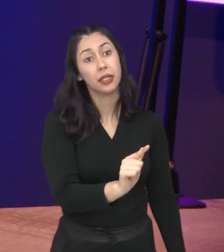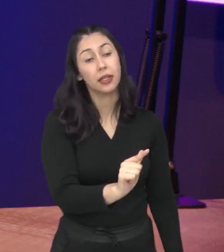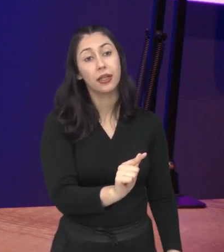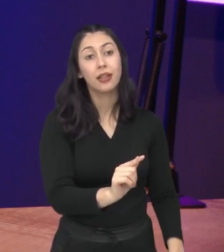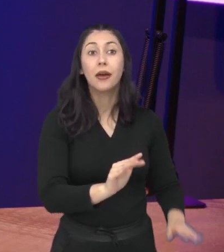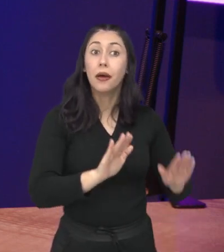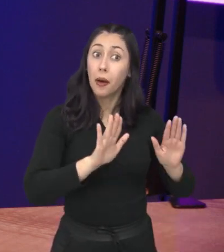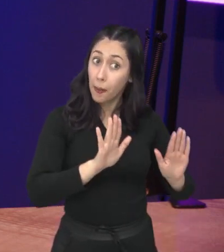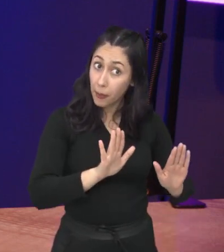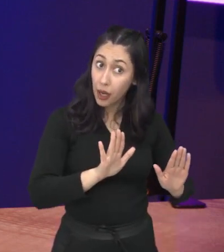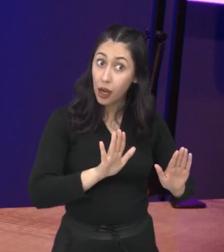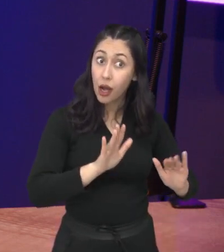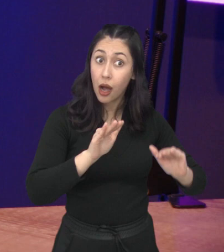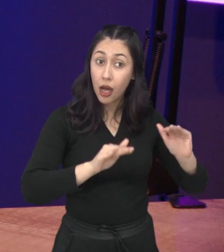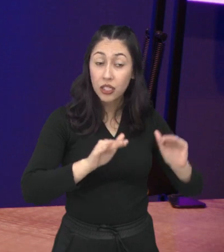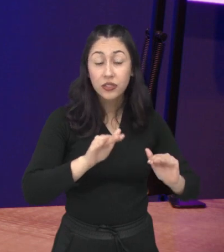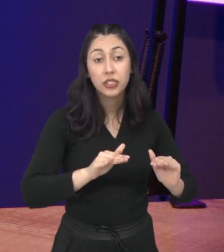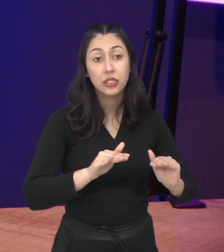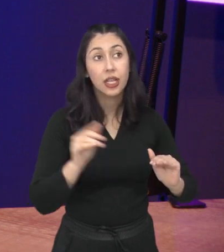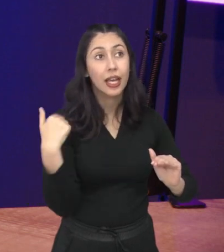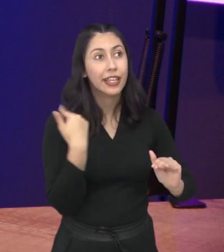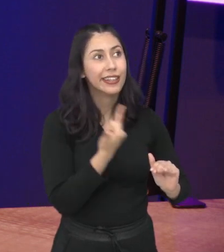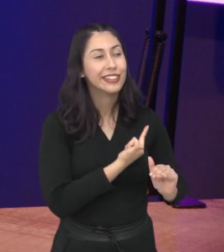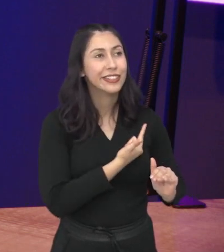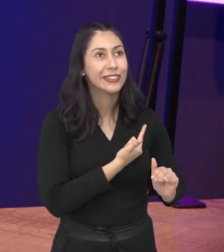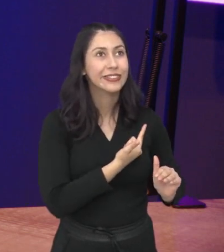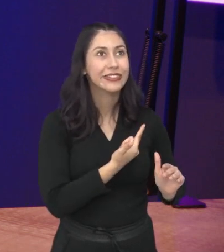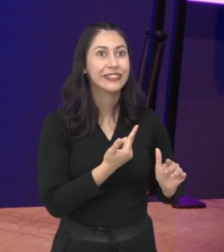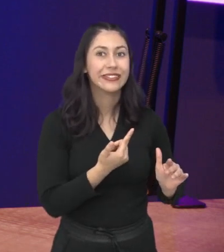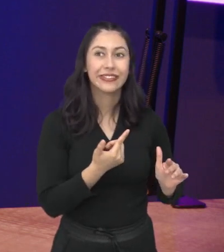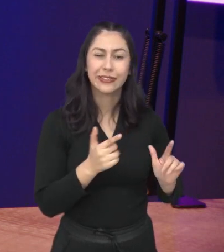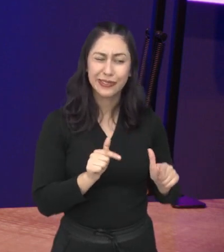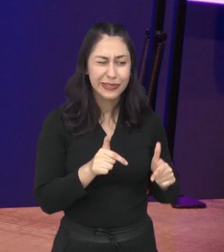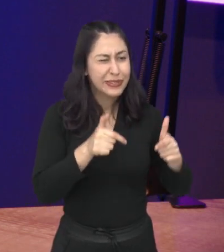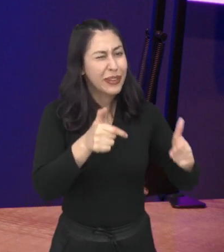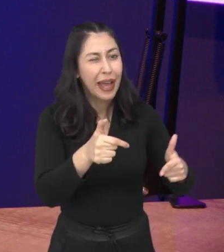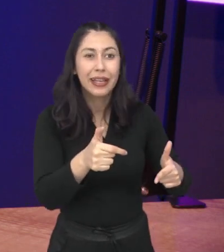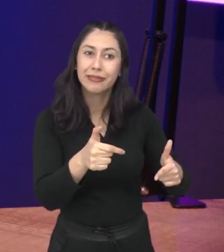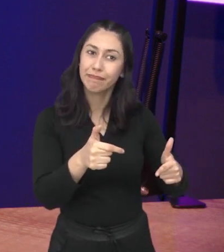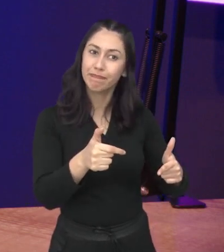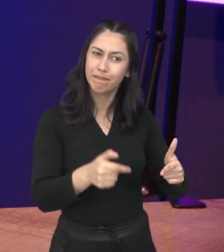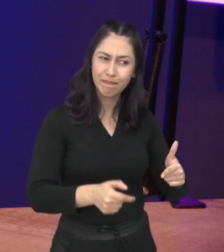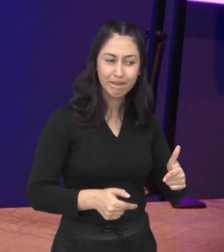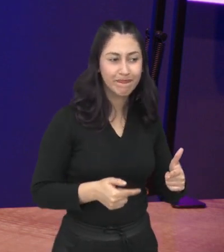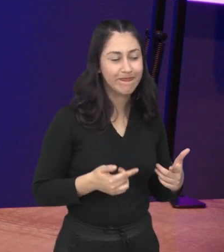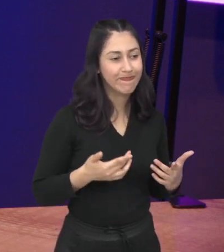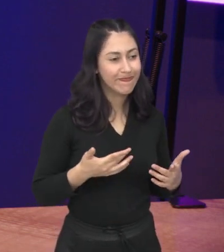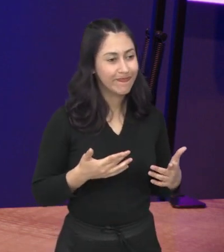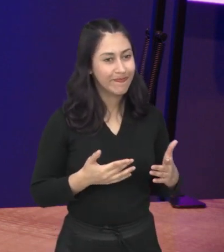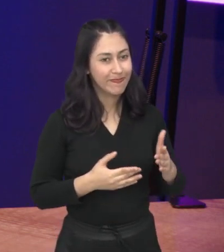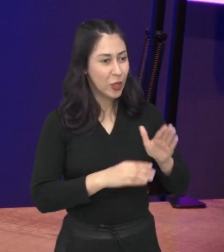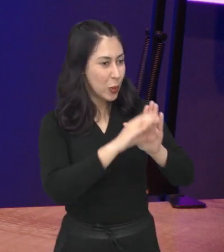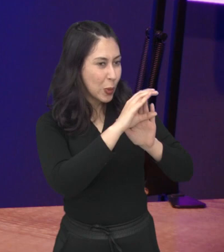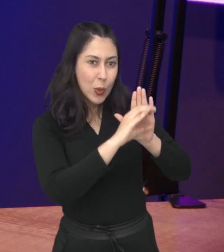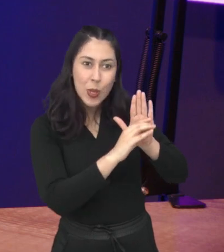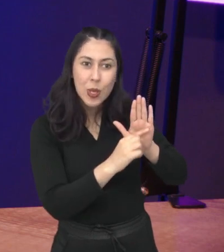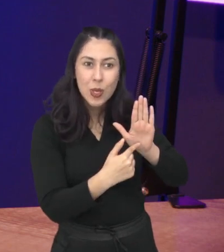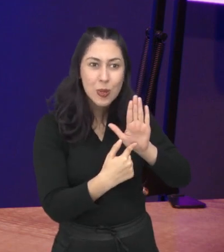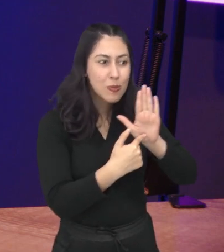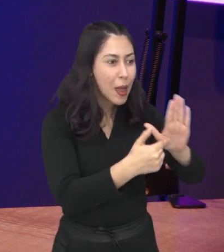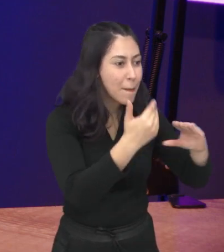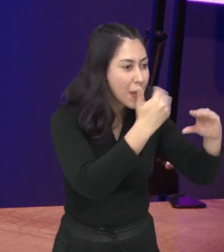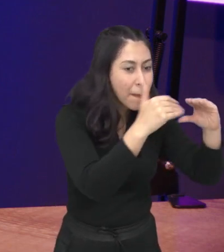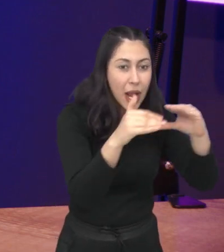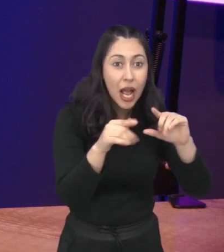Mas é impressionante como às vezes, quando realmente a gente, tipo, vai ali, coloca a cara, leva o currículo, faz